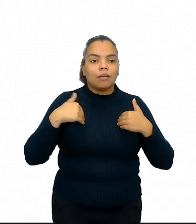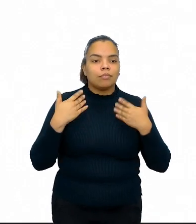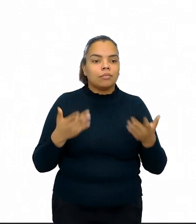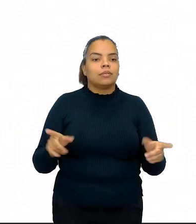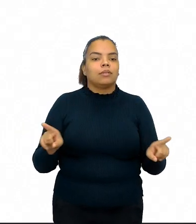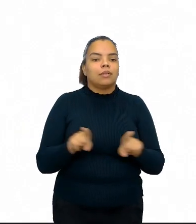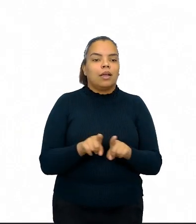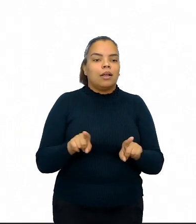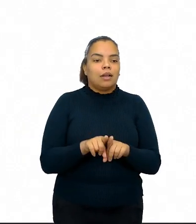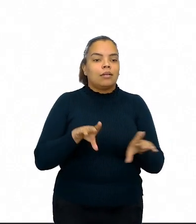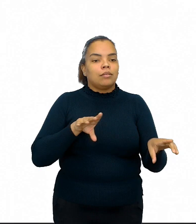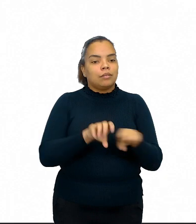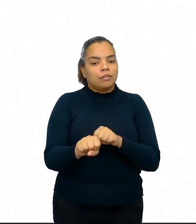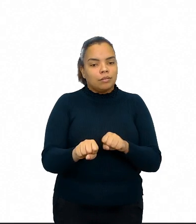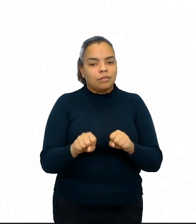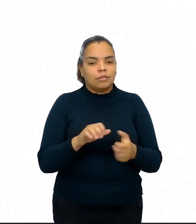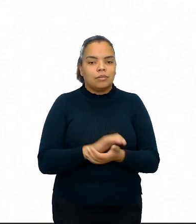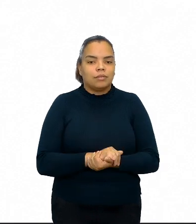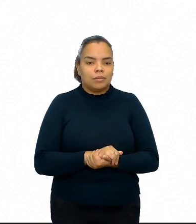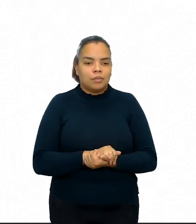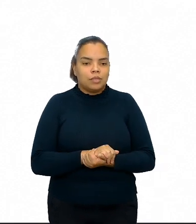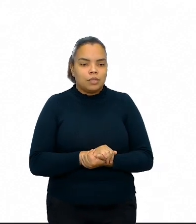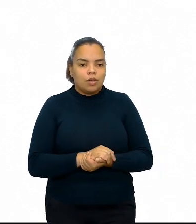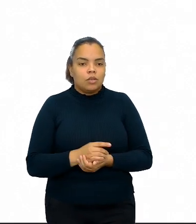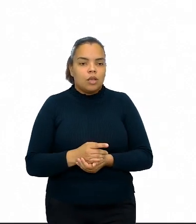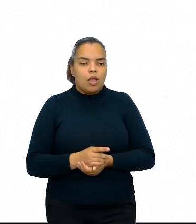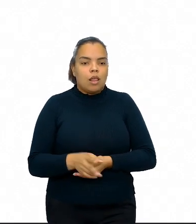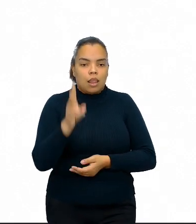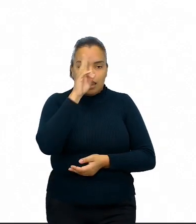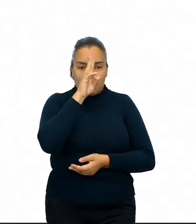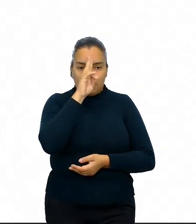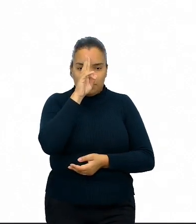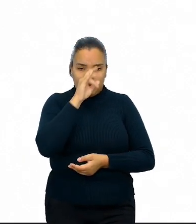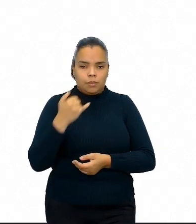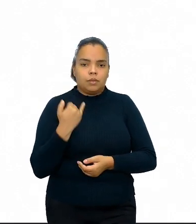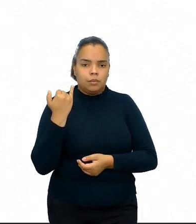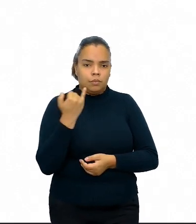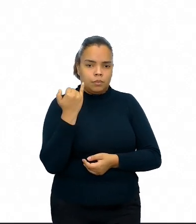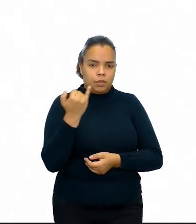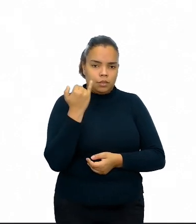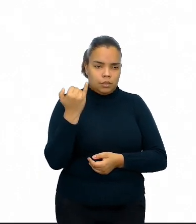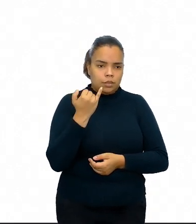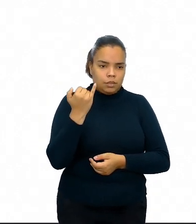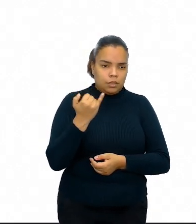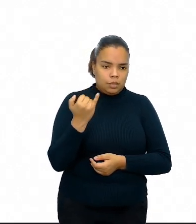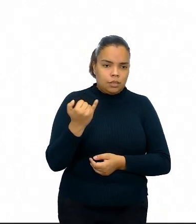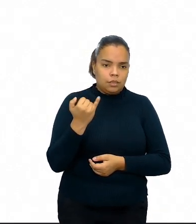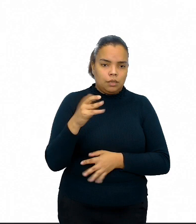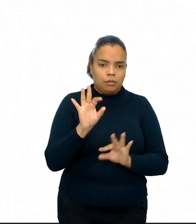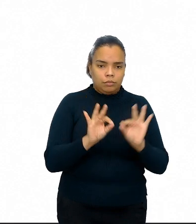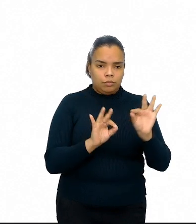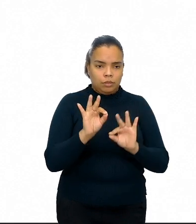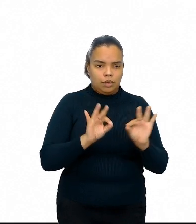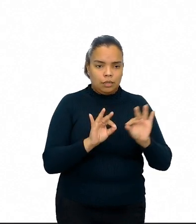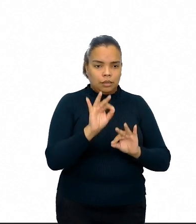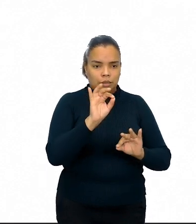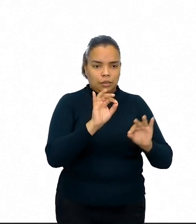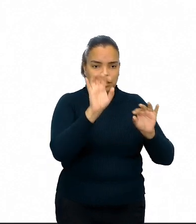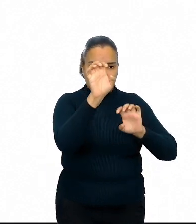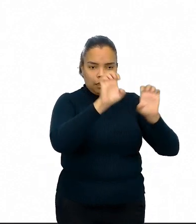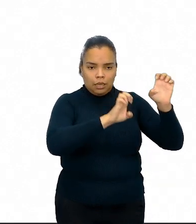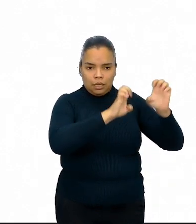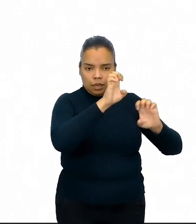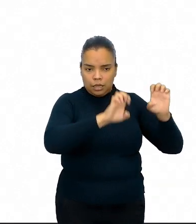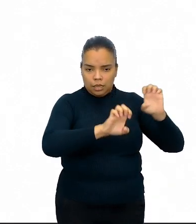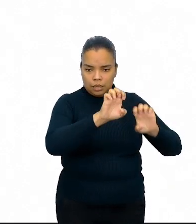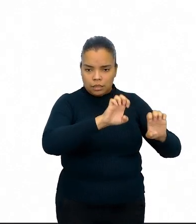sistematização de hoje, né? Hoje nós retomamos as informações importantes sobre o nosso eixo formativo, a estrutura das formações de ciências da natureza,